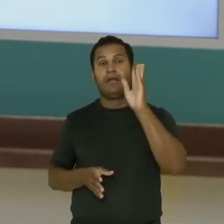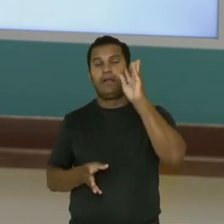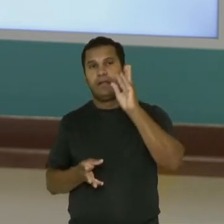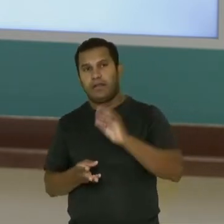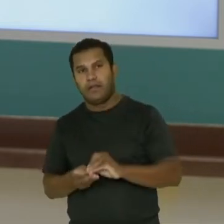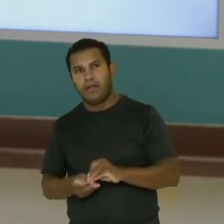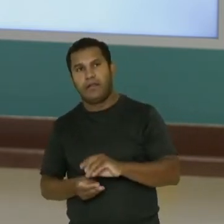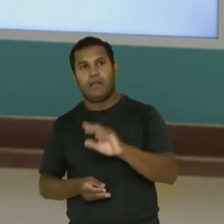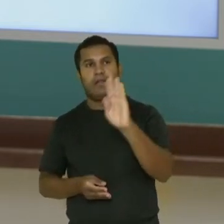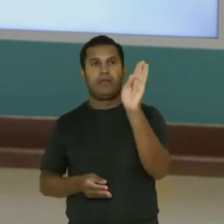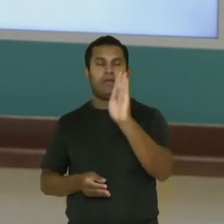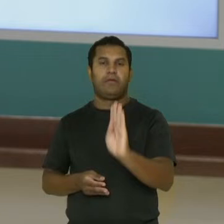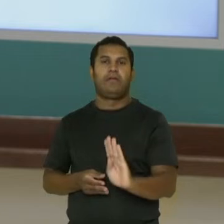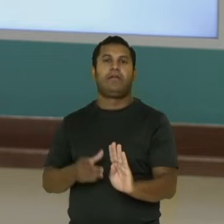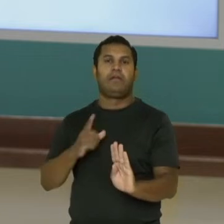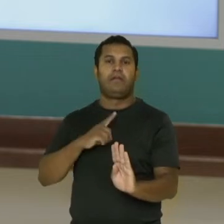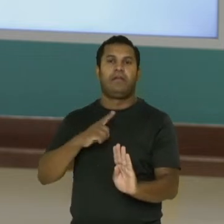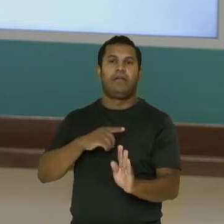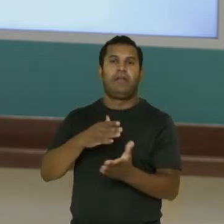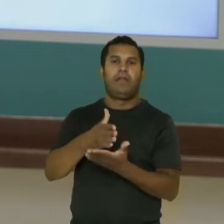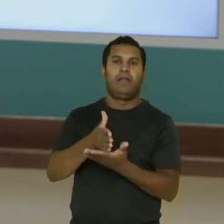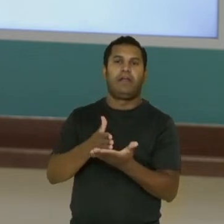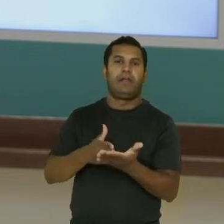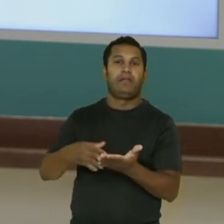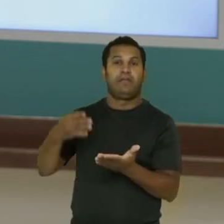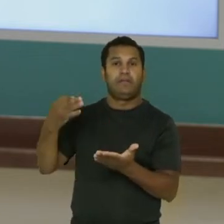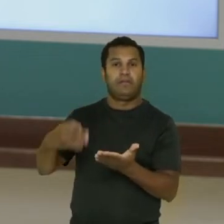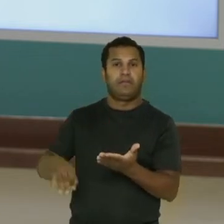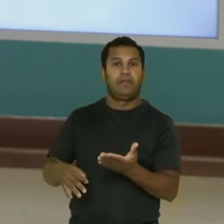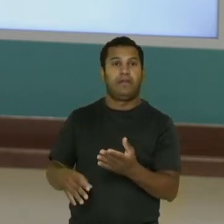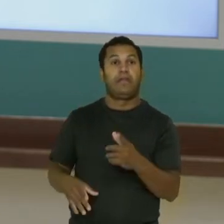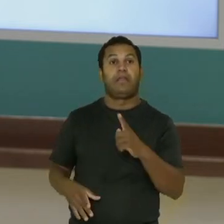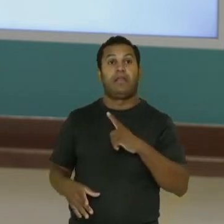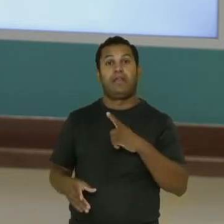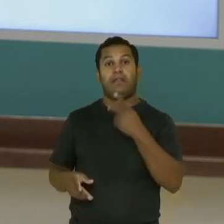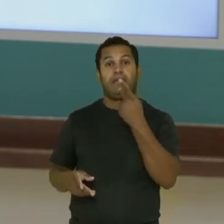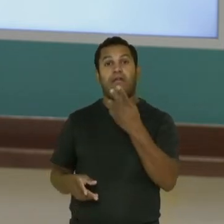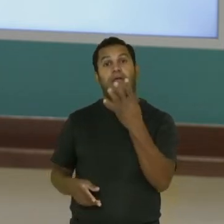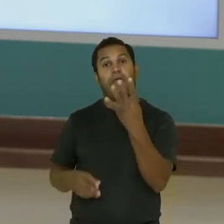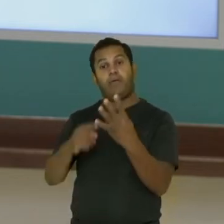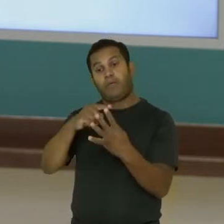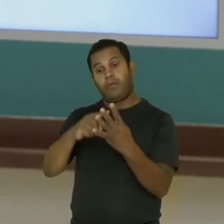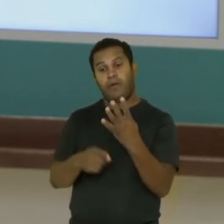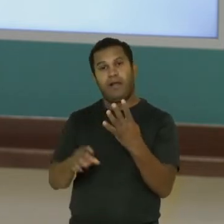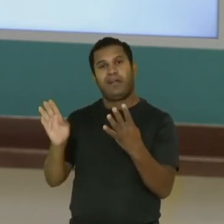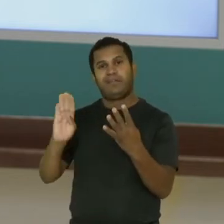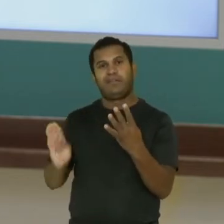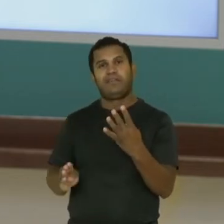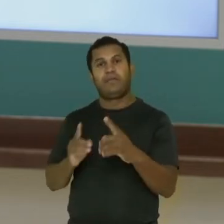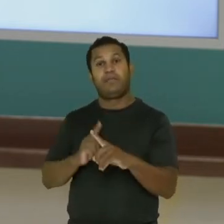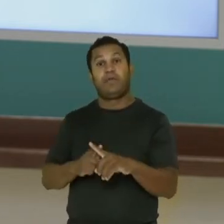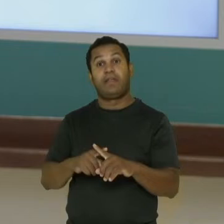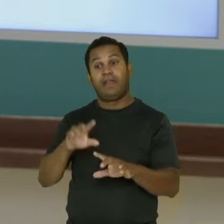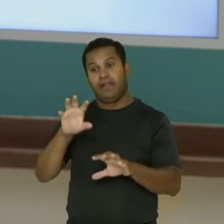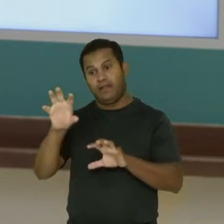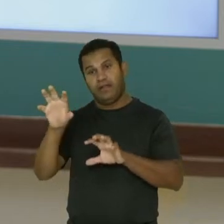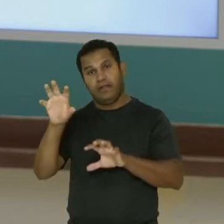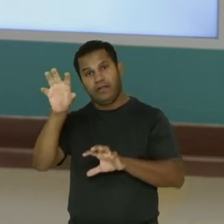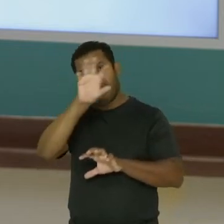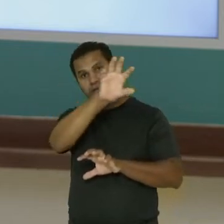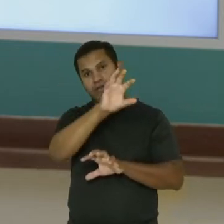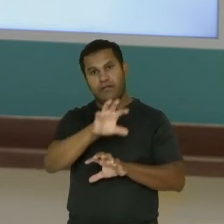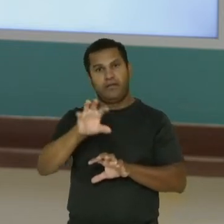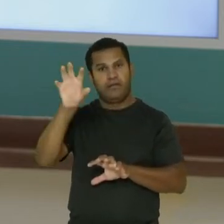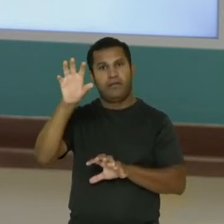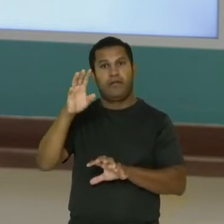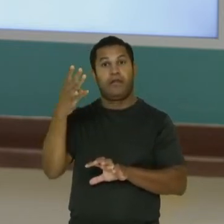o Brasil em 4 partes. E ele usou o termo 4 Brasis justamente porque as diferenças entre as 4 regiões